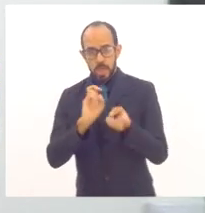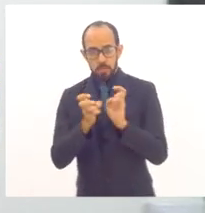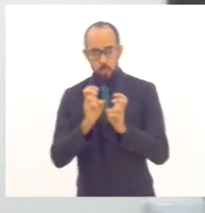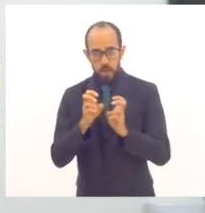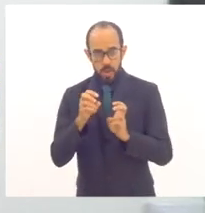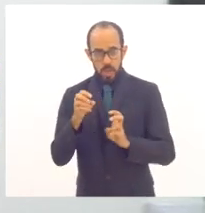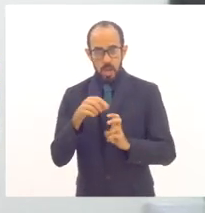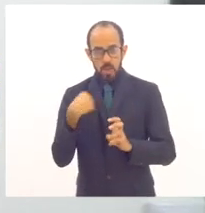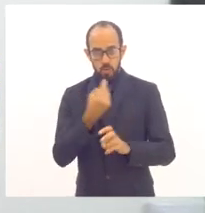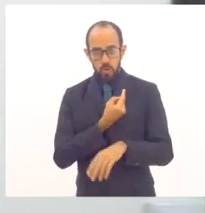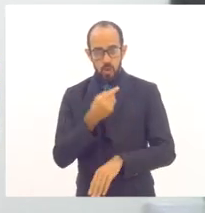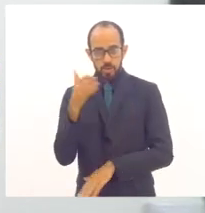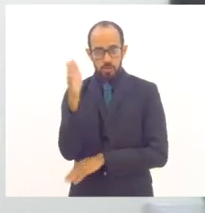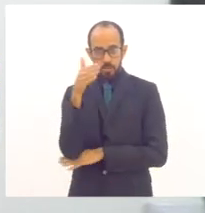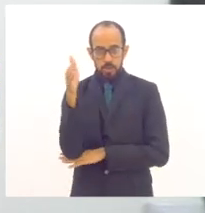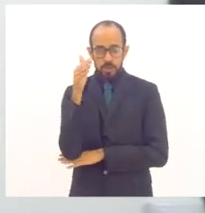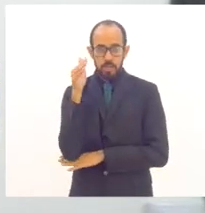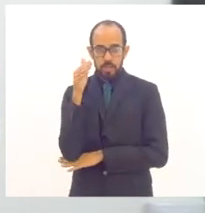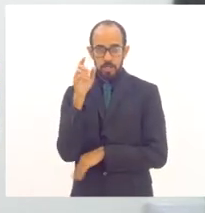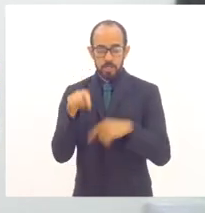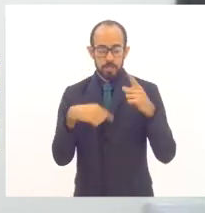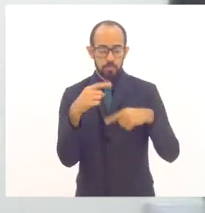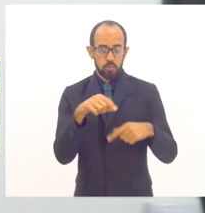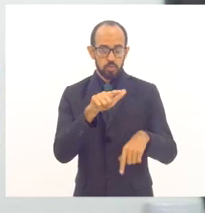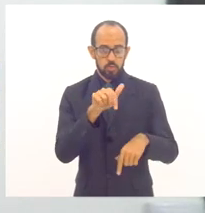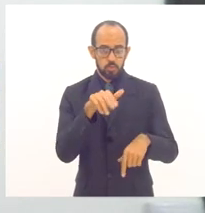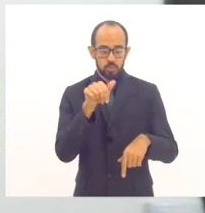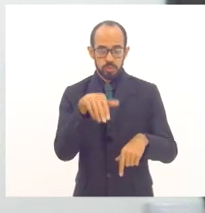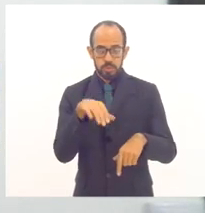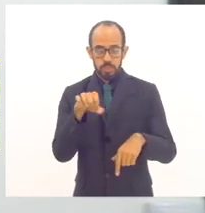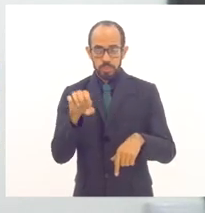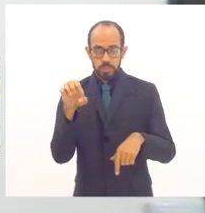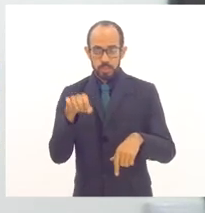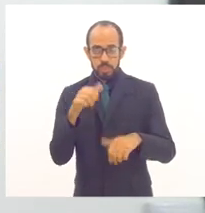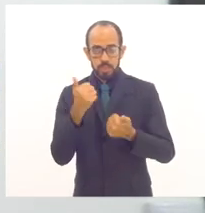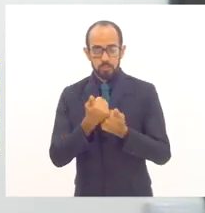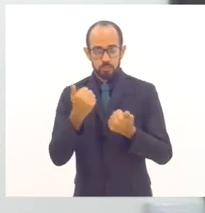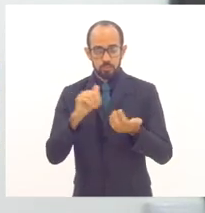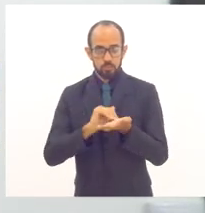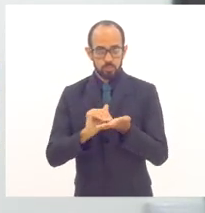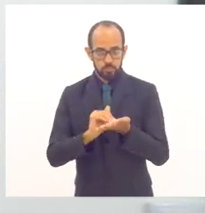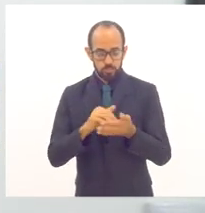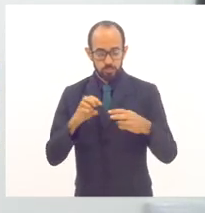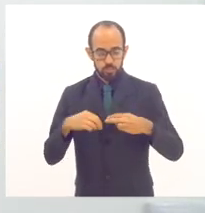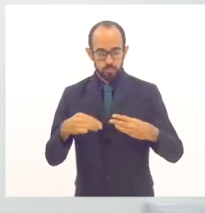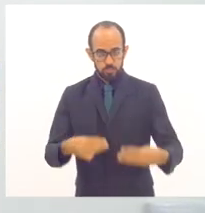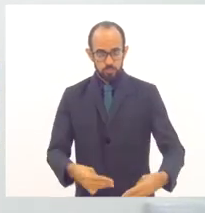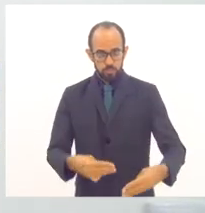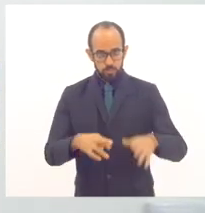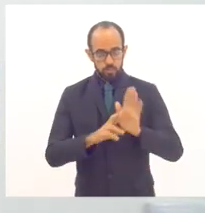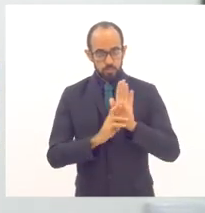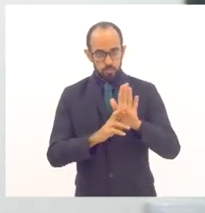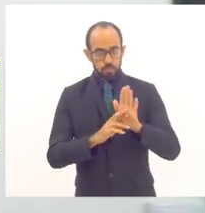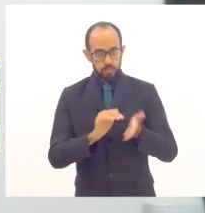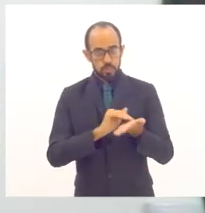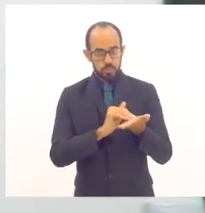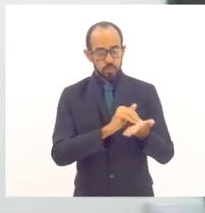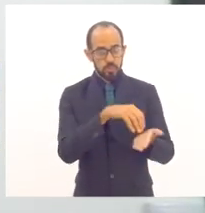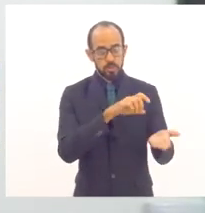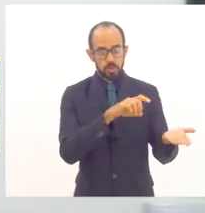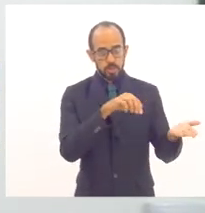e depois a Luciene Figueiredo, que é superintendente de museus, também representando a secretária Daniela